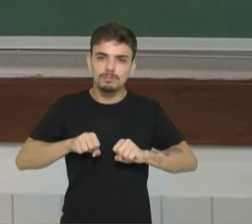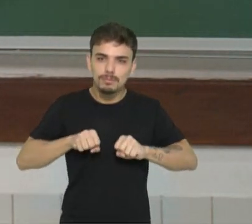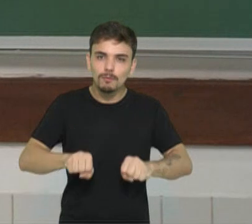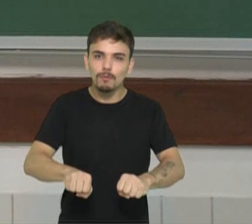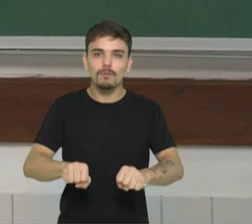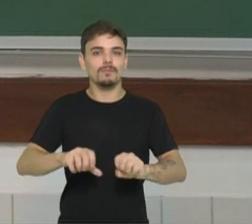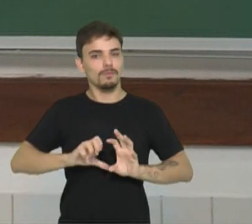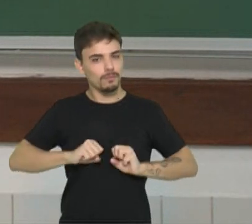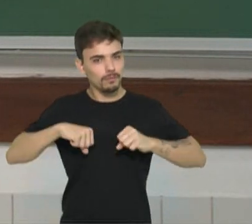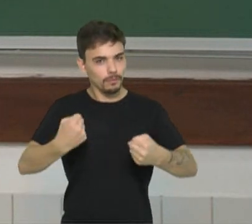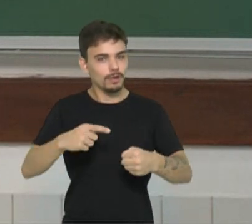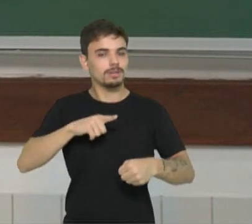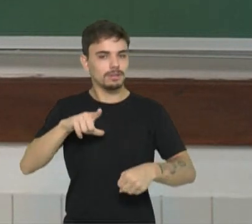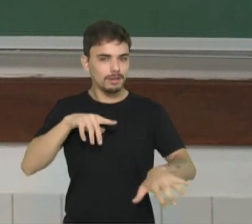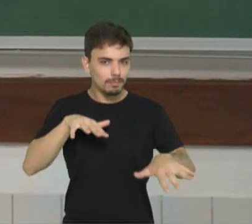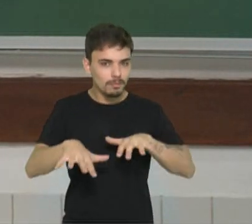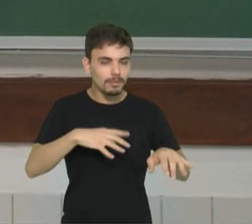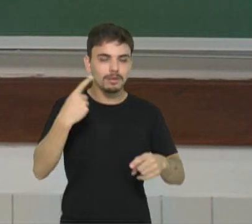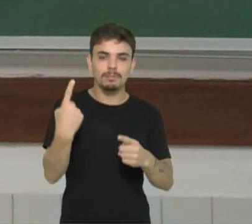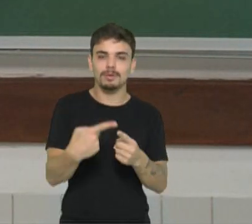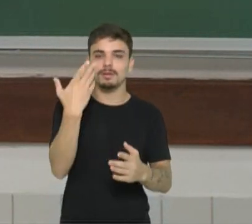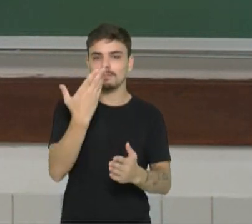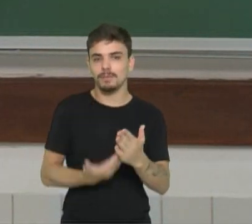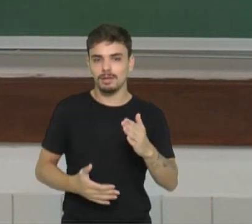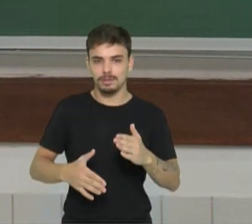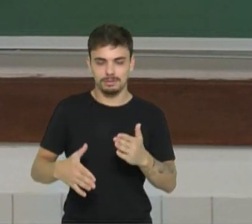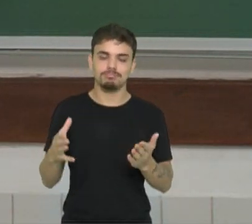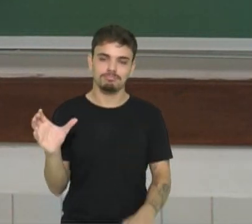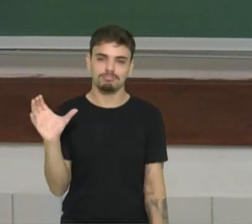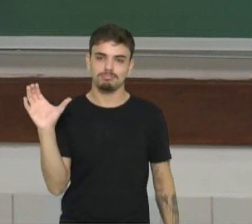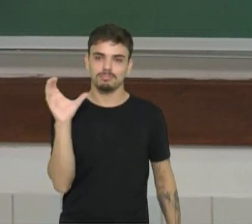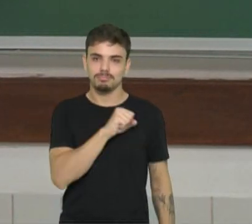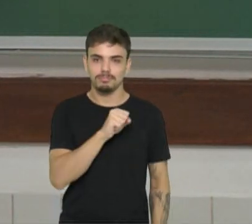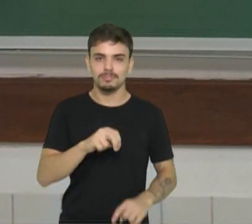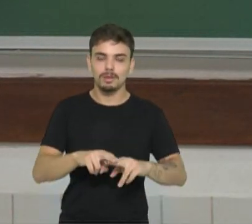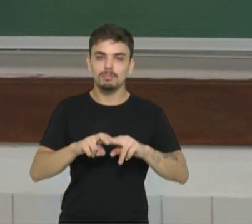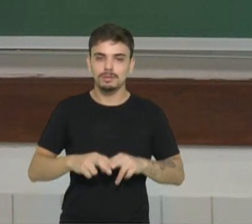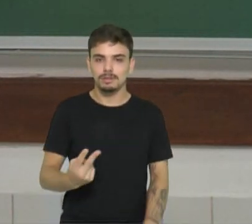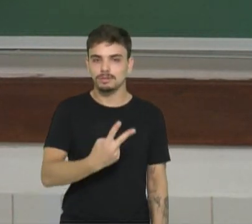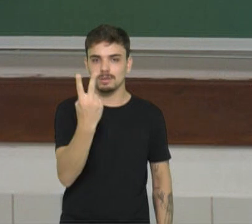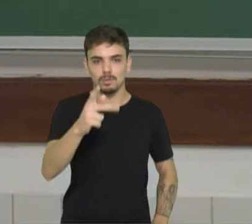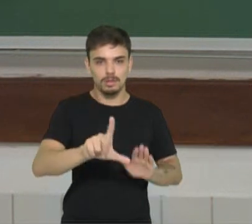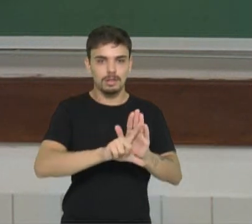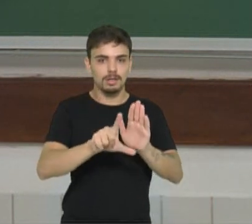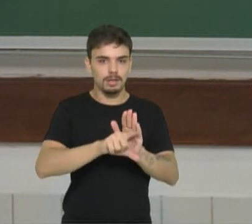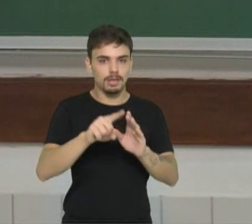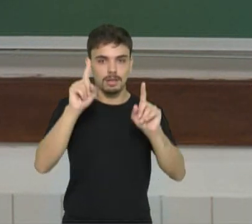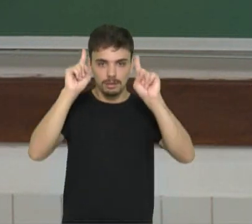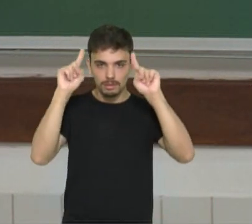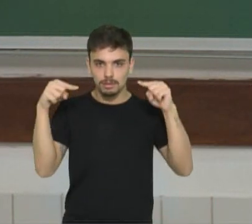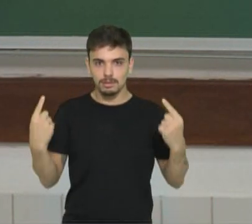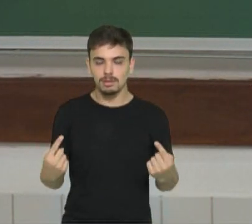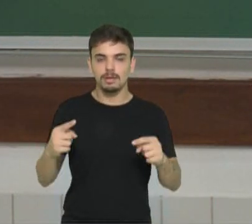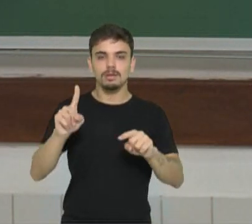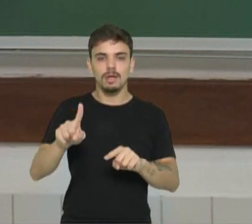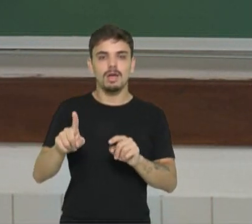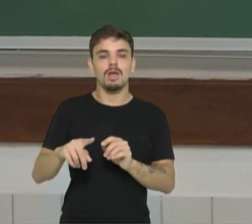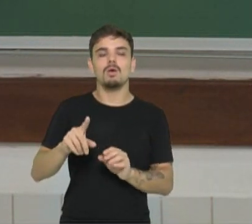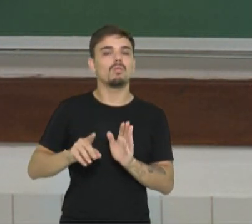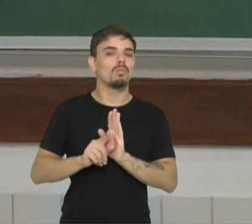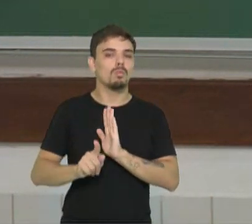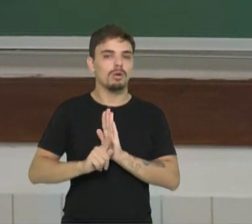nele para movimentar ele, porque ele perde a aceleração, tá? Então, a segunda lei de Newton, conhecida como o princípio da